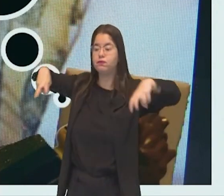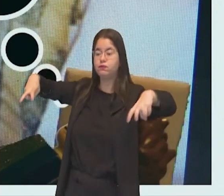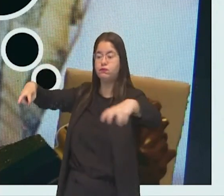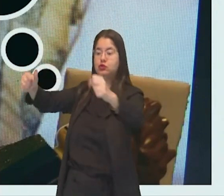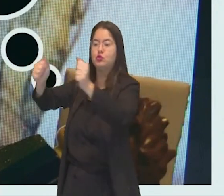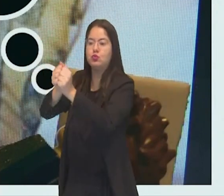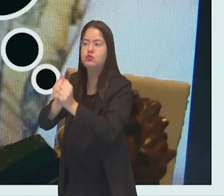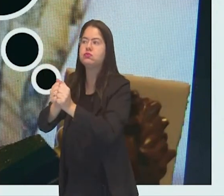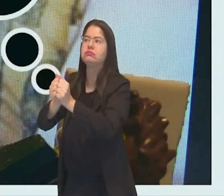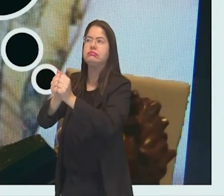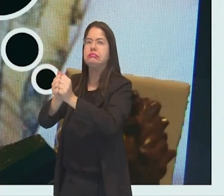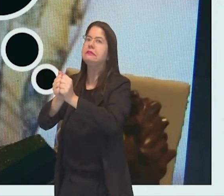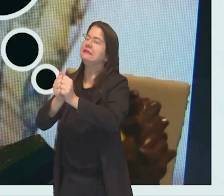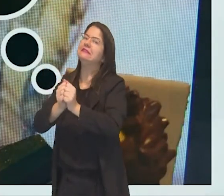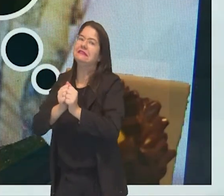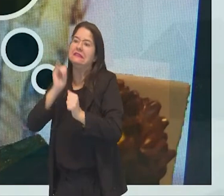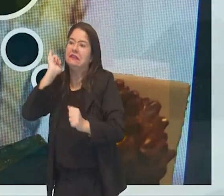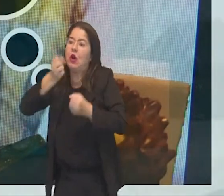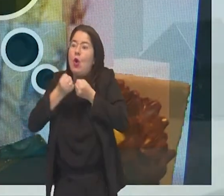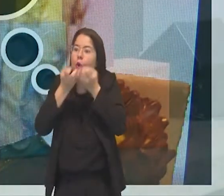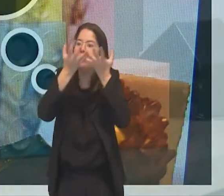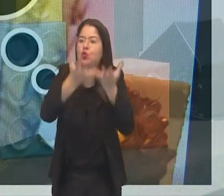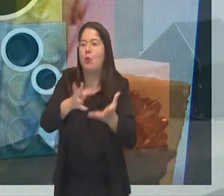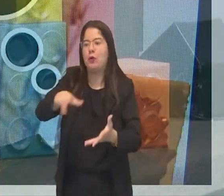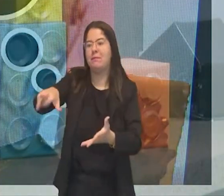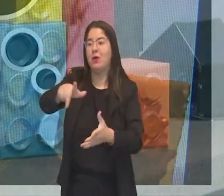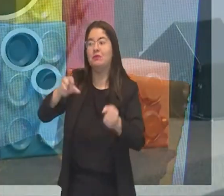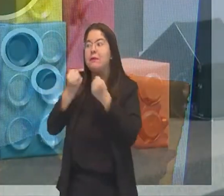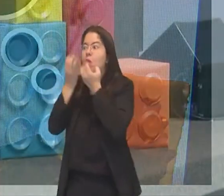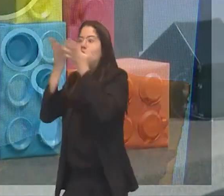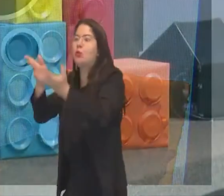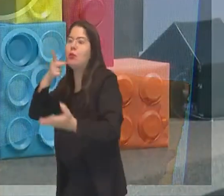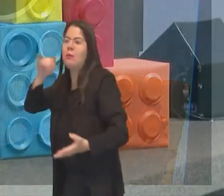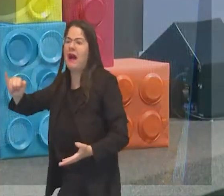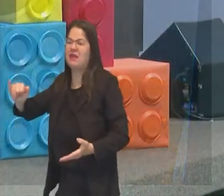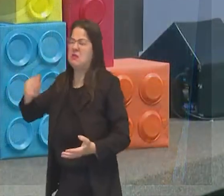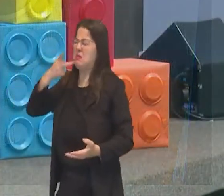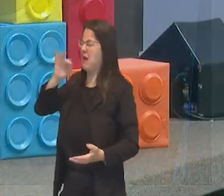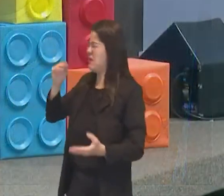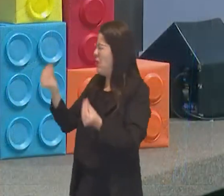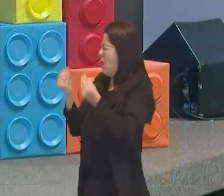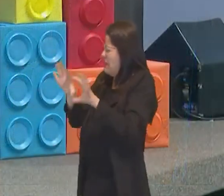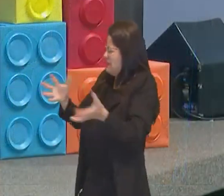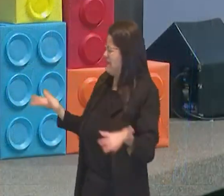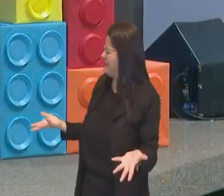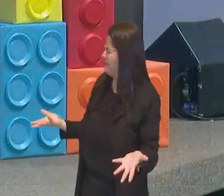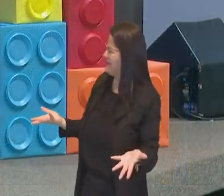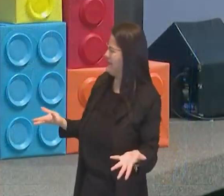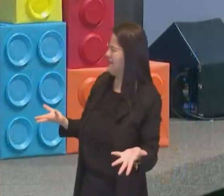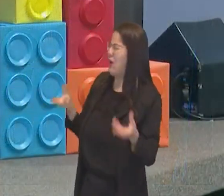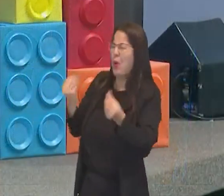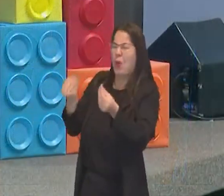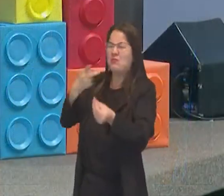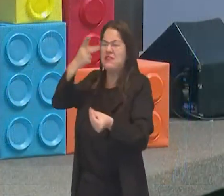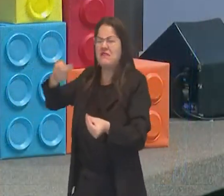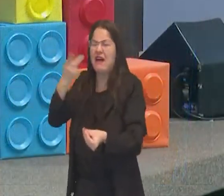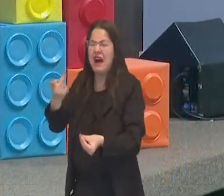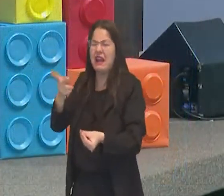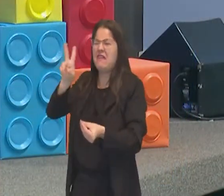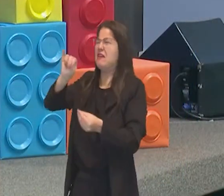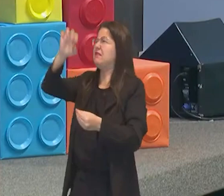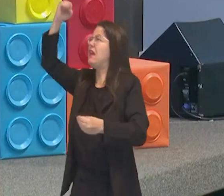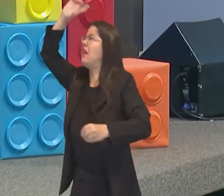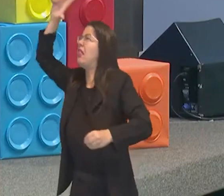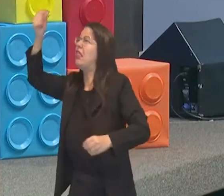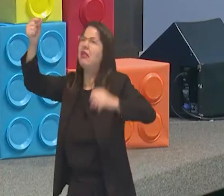calado, resolveu falar para todo mundo, falou para o pai também, que o repreendeu e falou: como assim? Que isso? Como você fala um negócio desse? Está dizendo